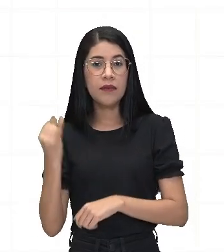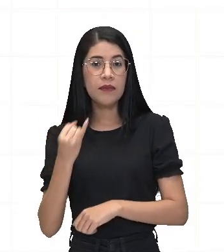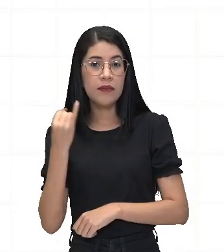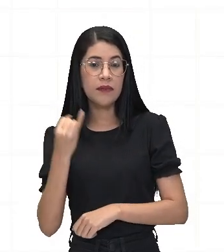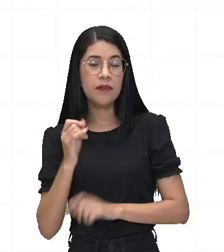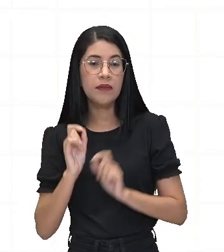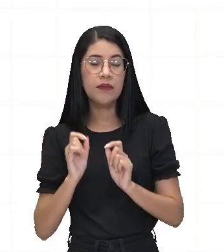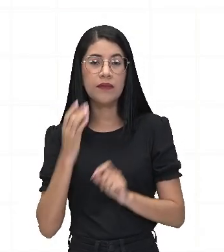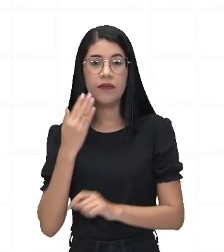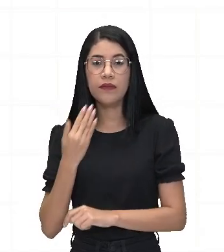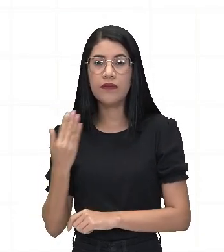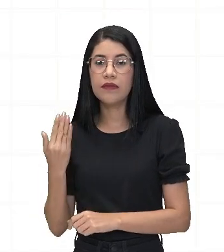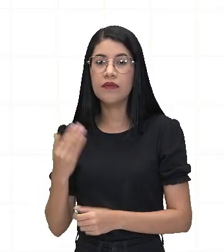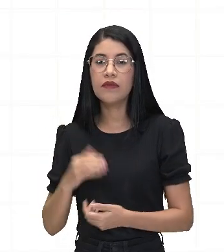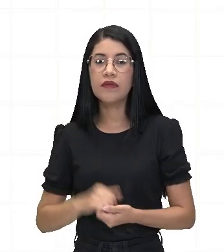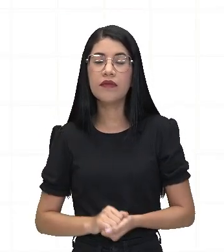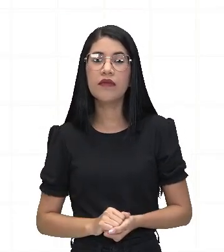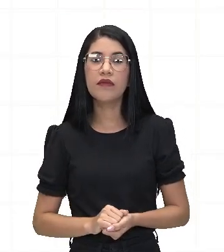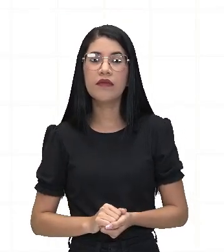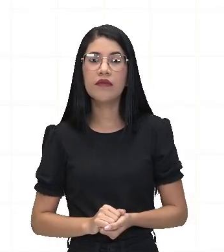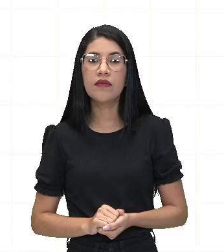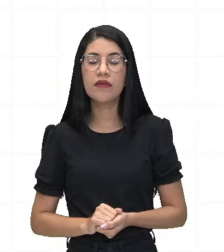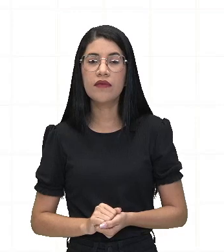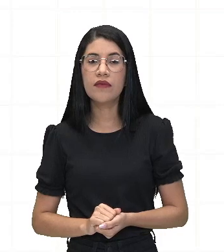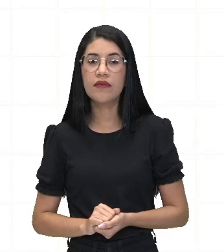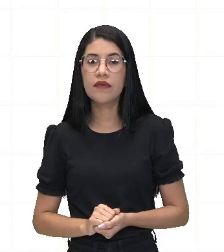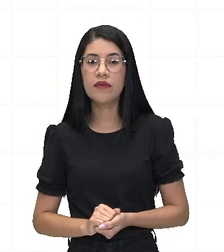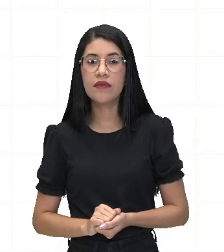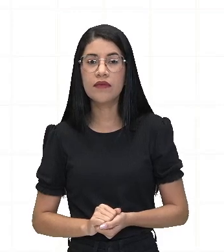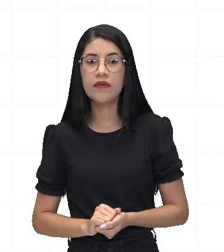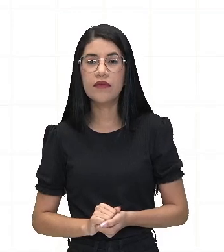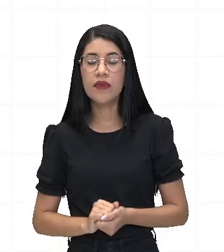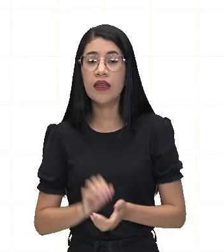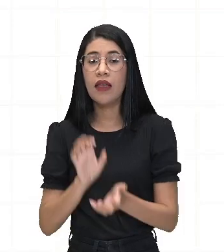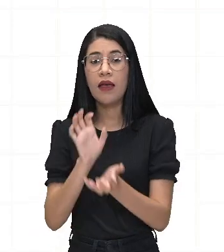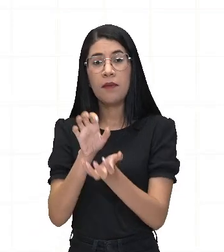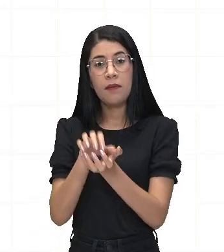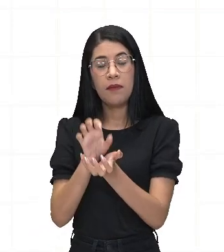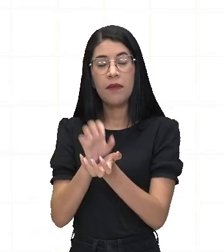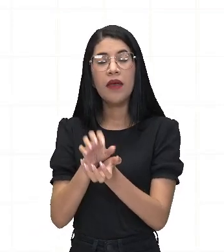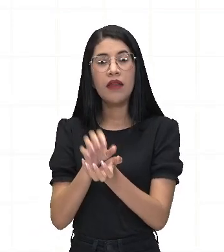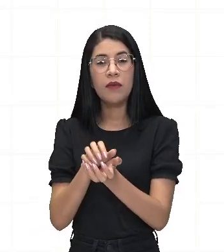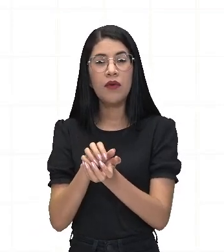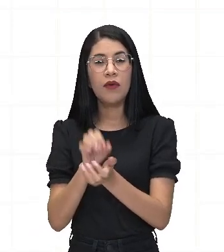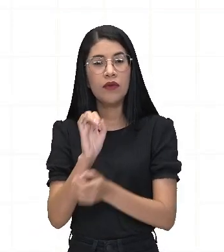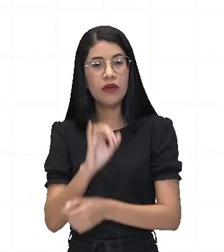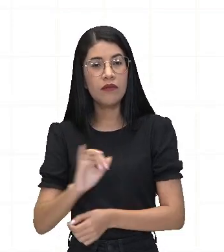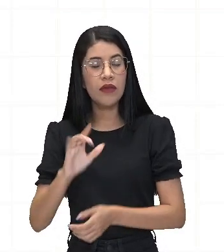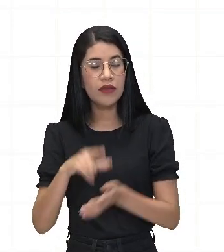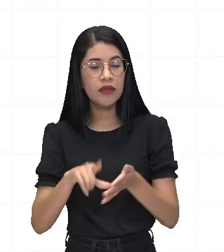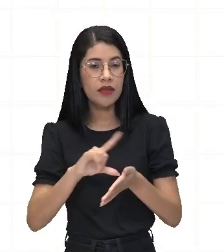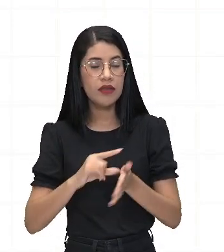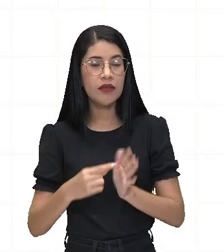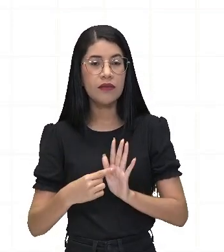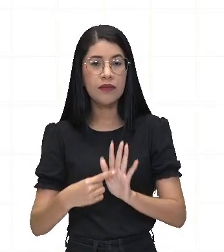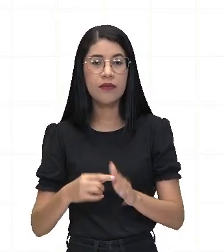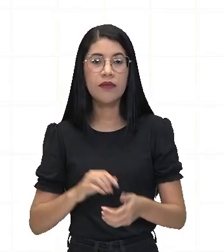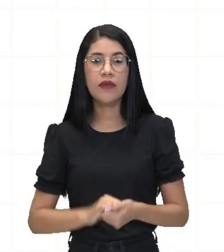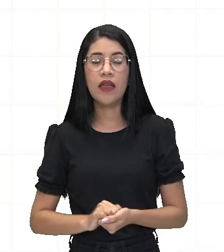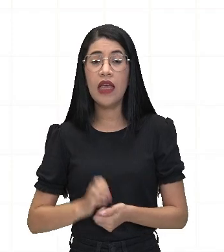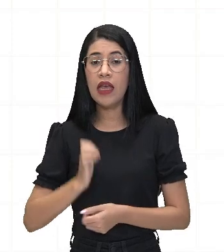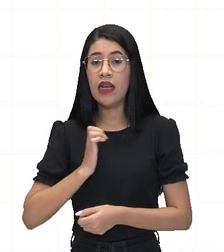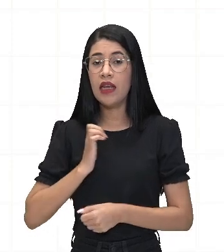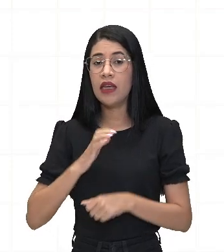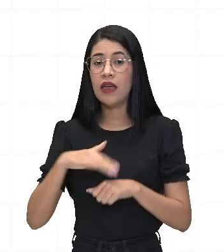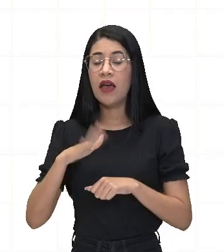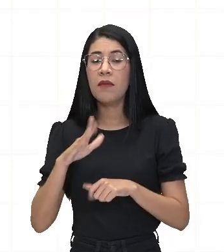Vamos verificar a primeira e as características, né? A de Pernambuco, que a gente viu no mapa anterior, a mais rica